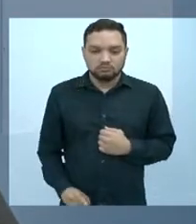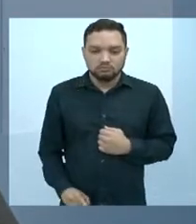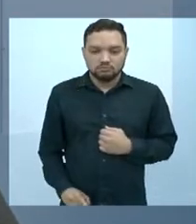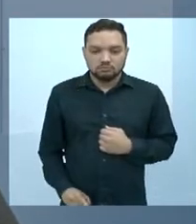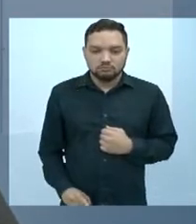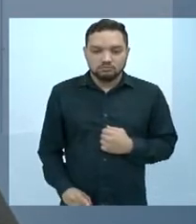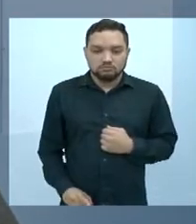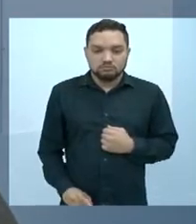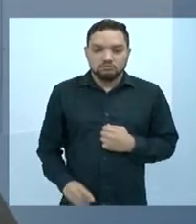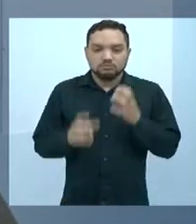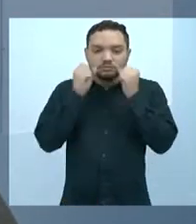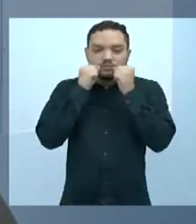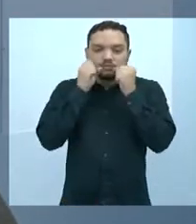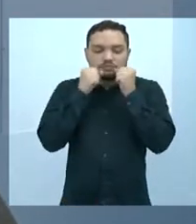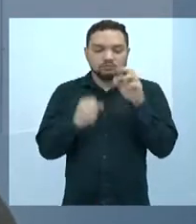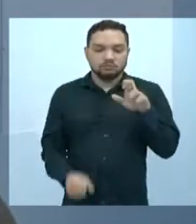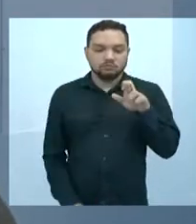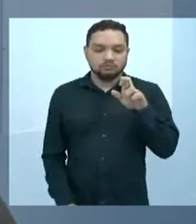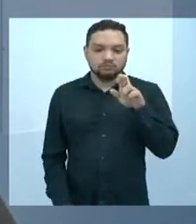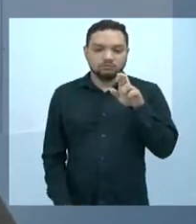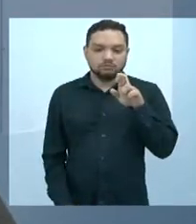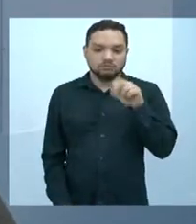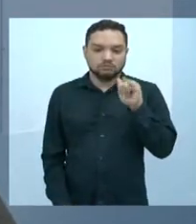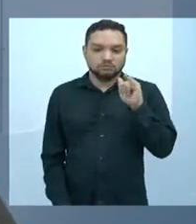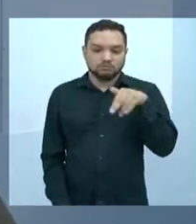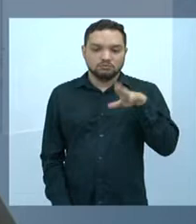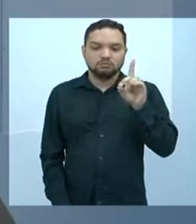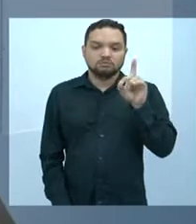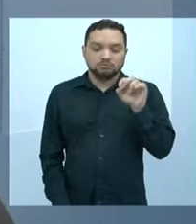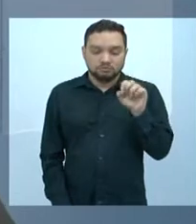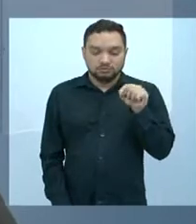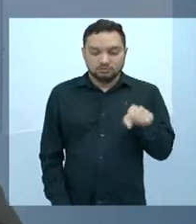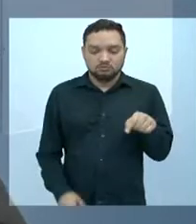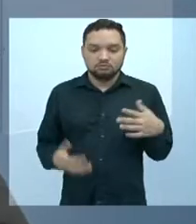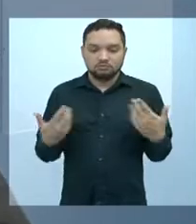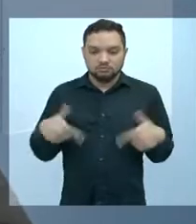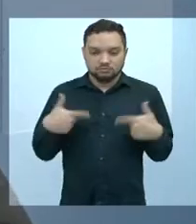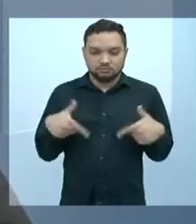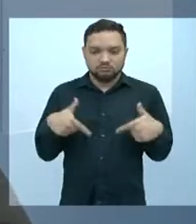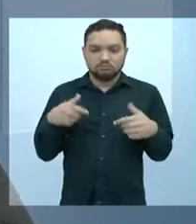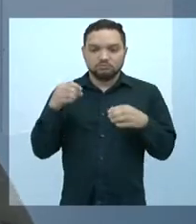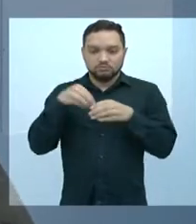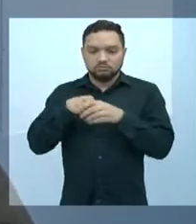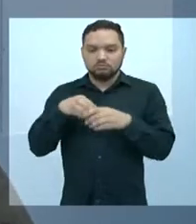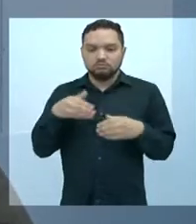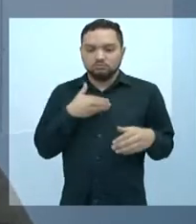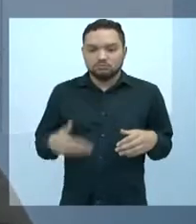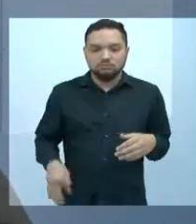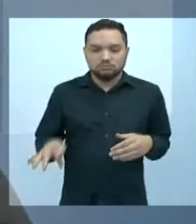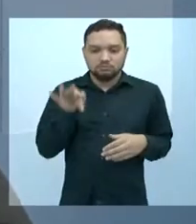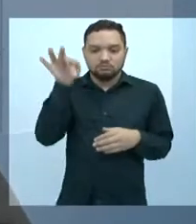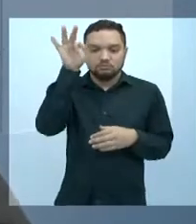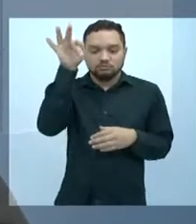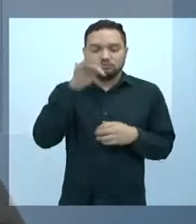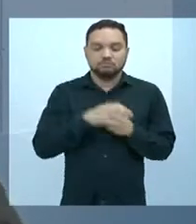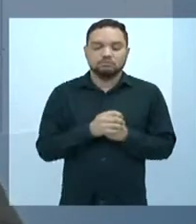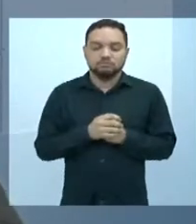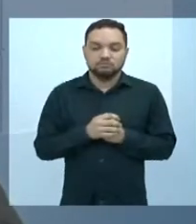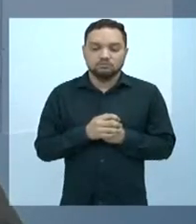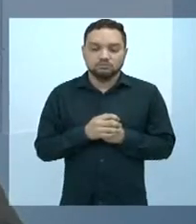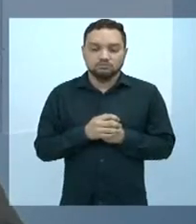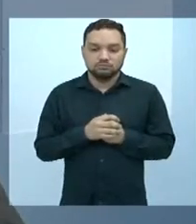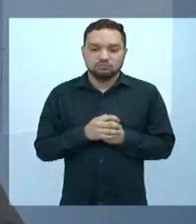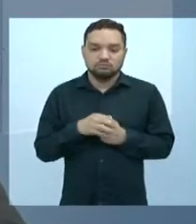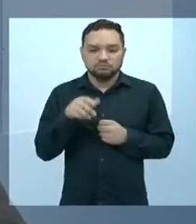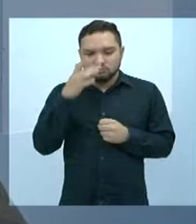que foi de Maranguape, Raimundo Gomes de Mato, que hoje trabalha no governo federal, ocupa um cargo de confiança, eu acho que